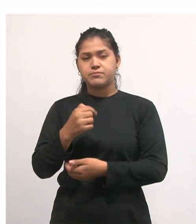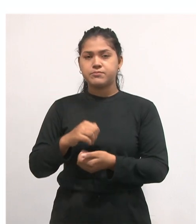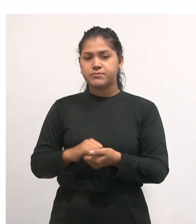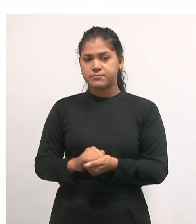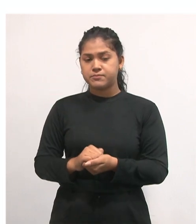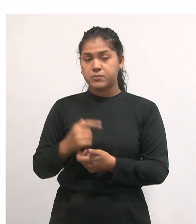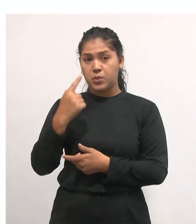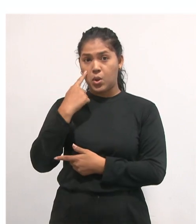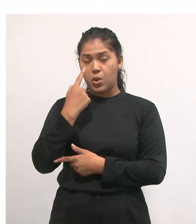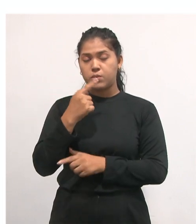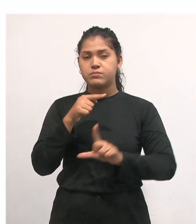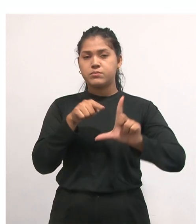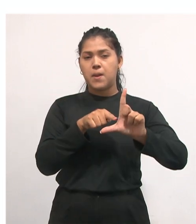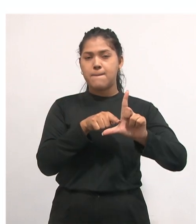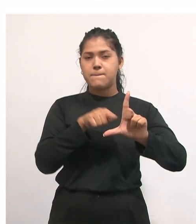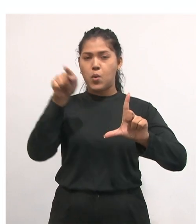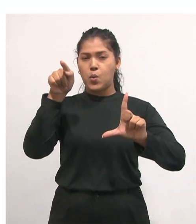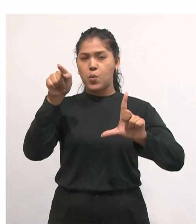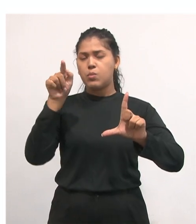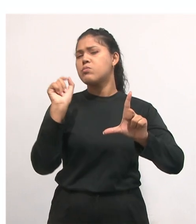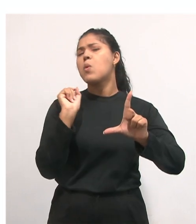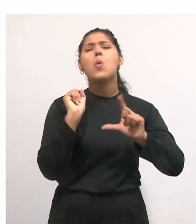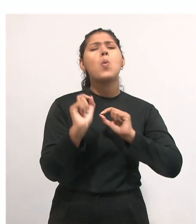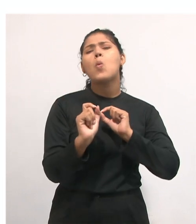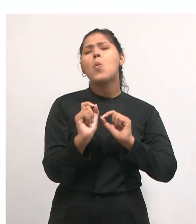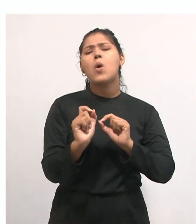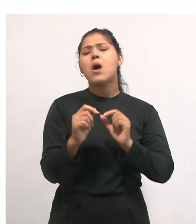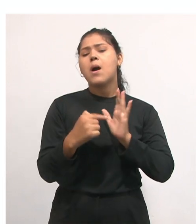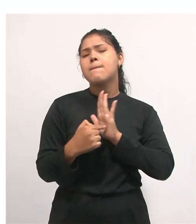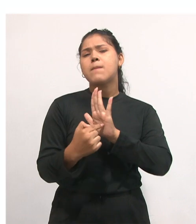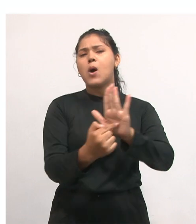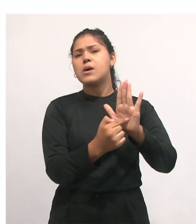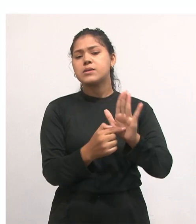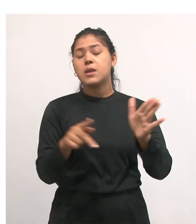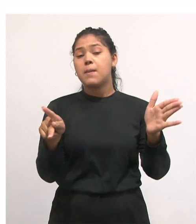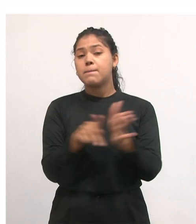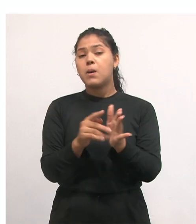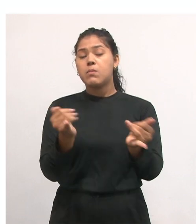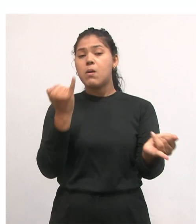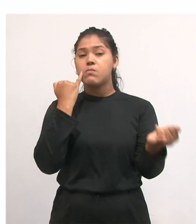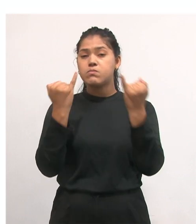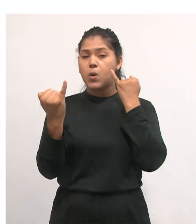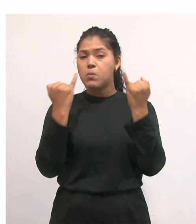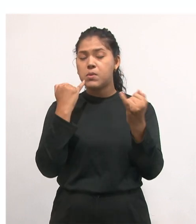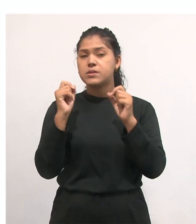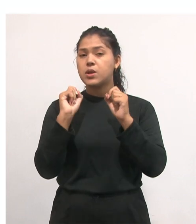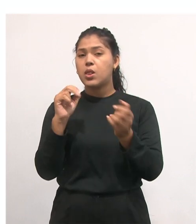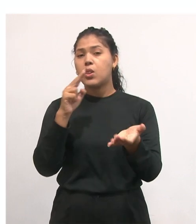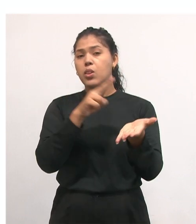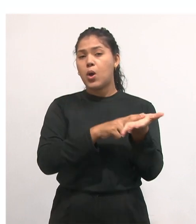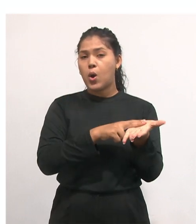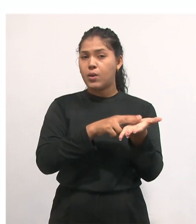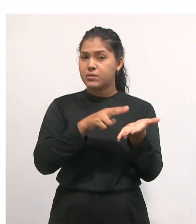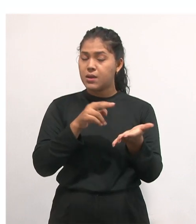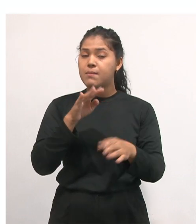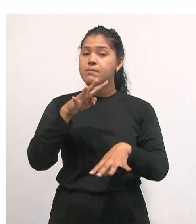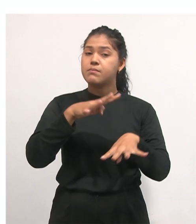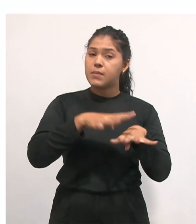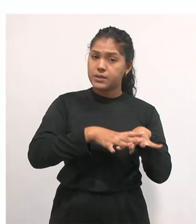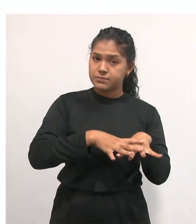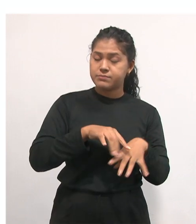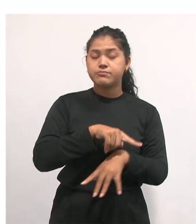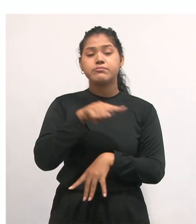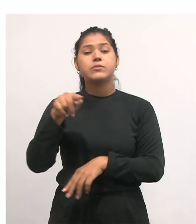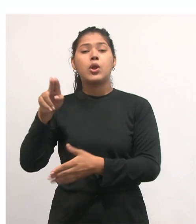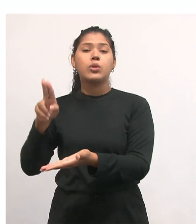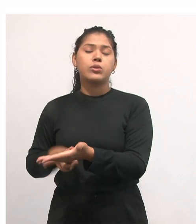Esse gráfico aqui, ele está representando as nossas informações de nota de matemática e nota